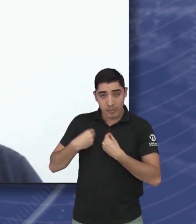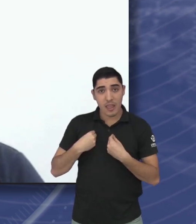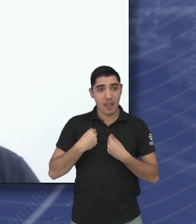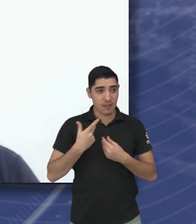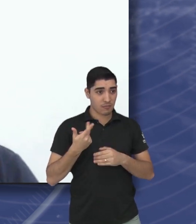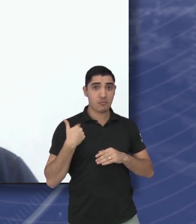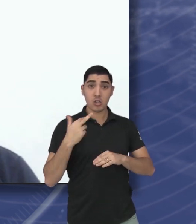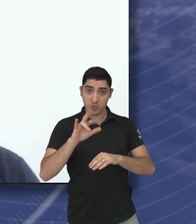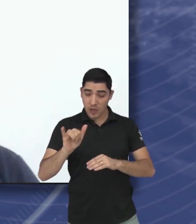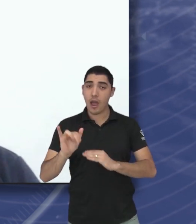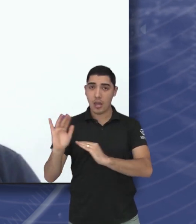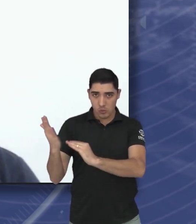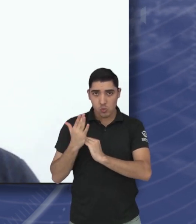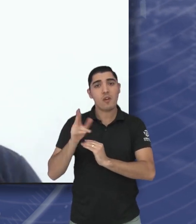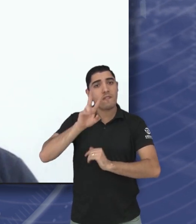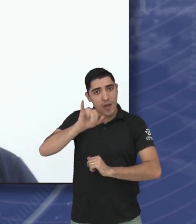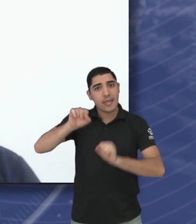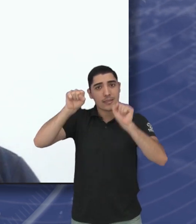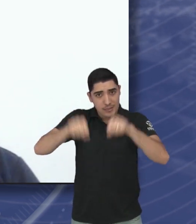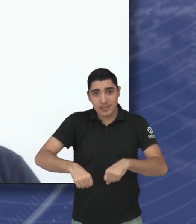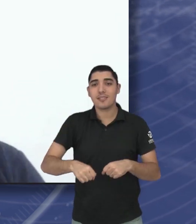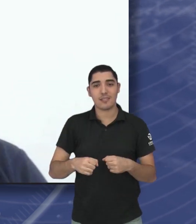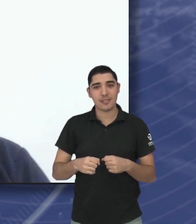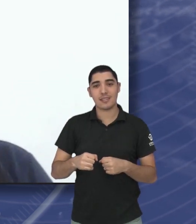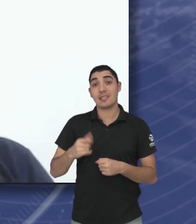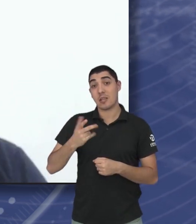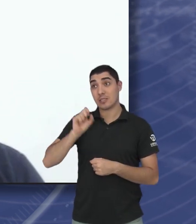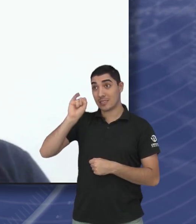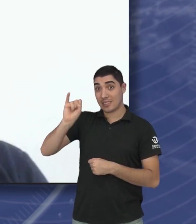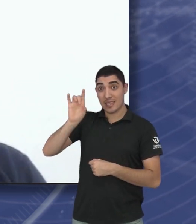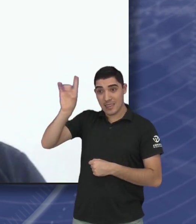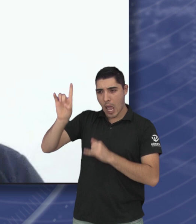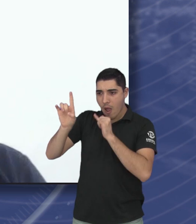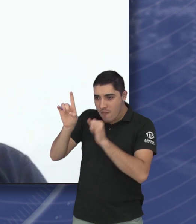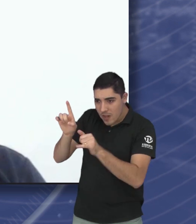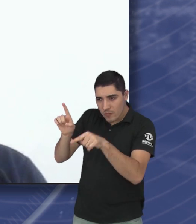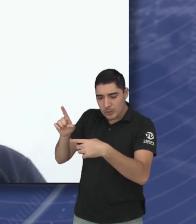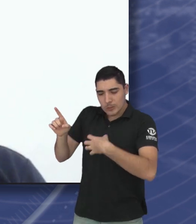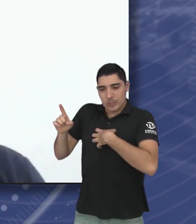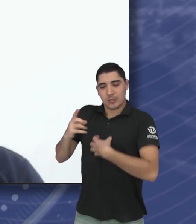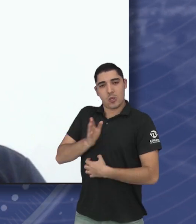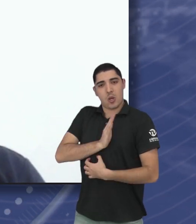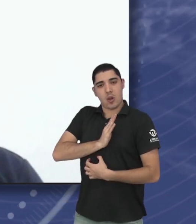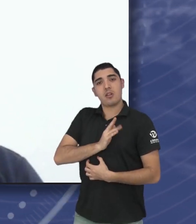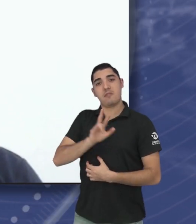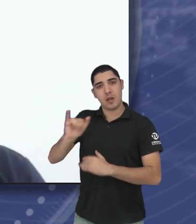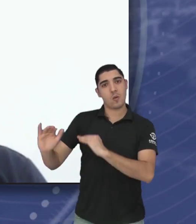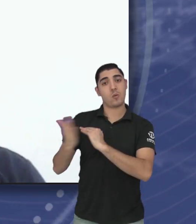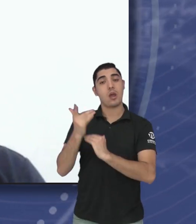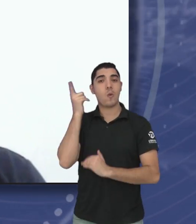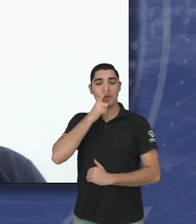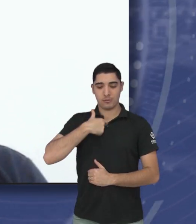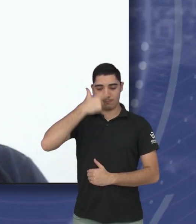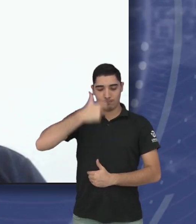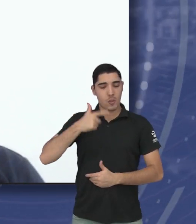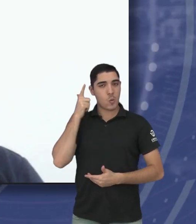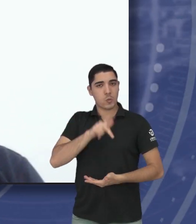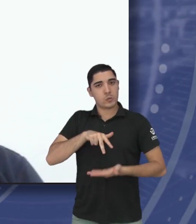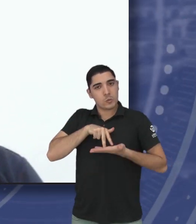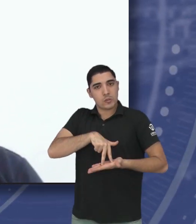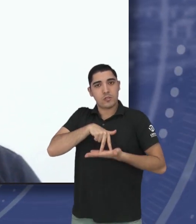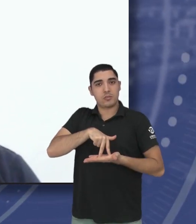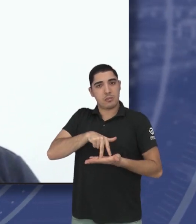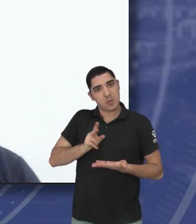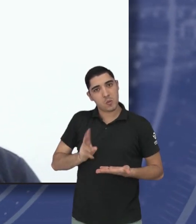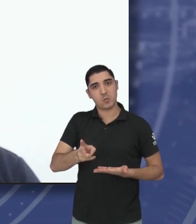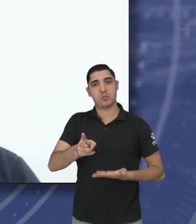fazer a diferença naquele momento. E se Deus tocar seu coração, ajude mesmo, porque é essencial para nos manter de pé, para nos